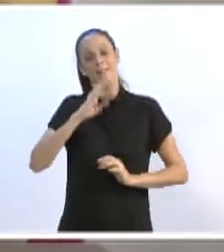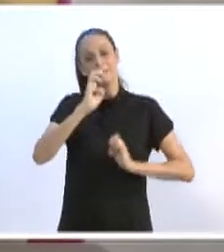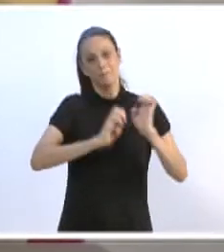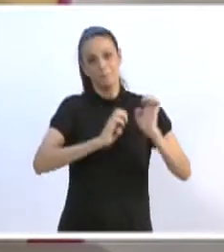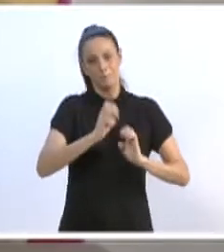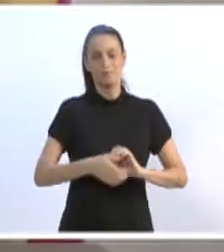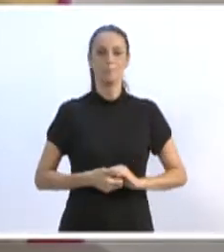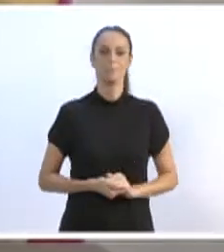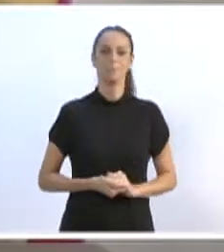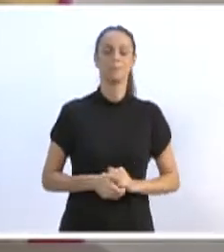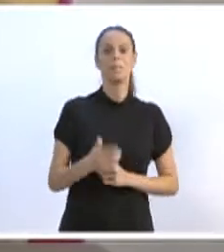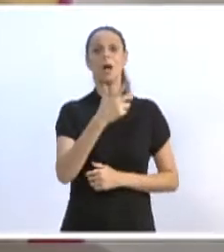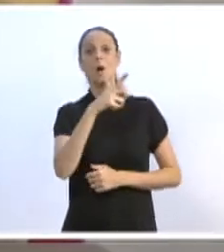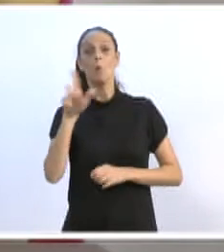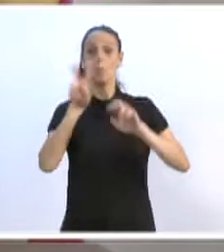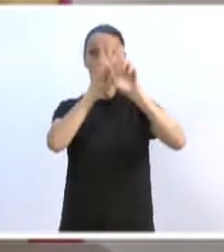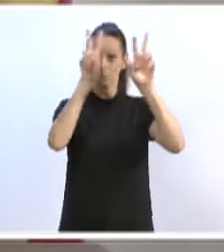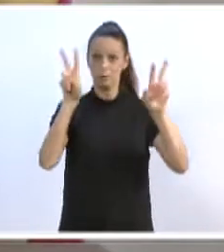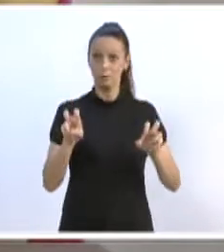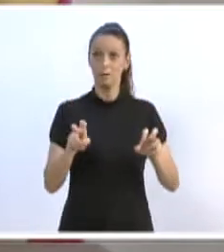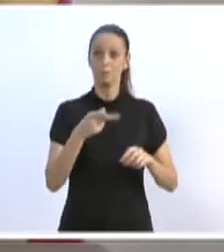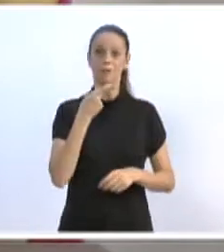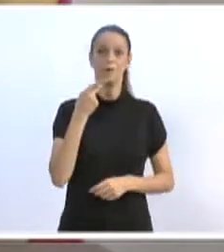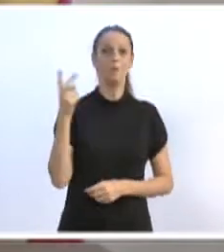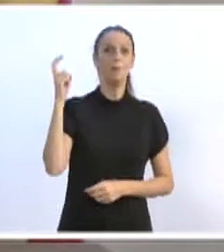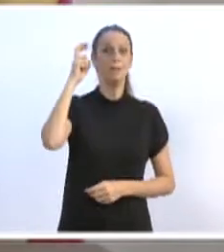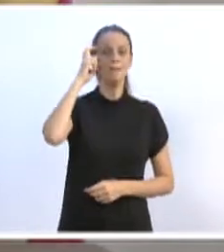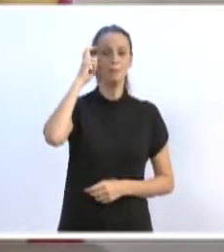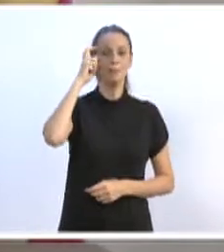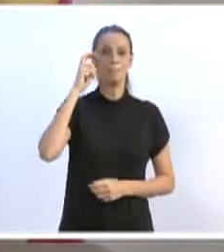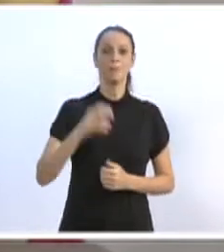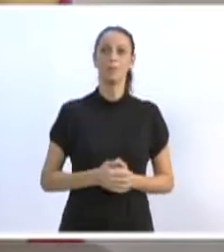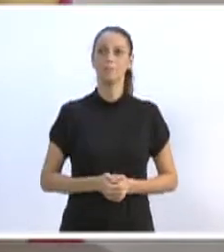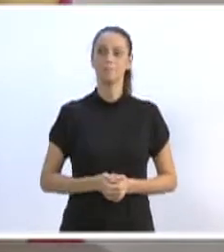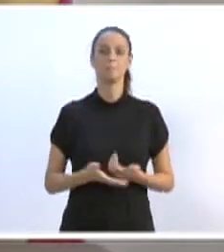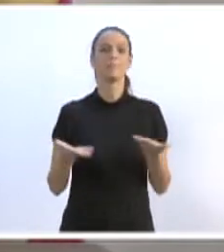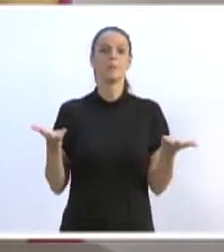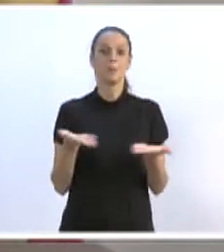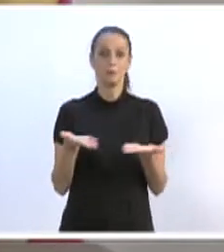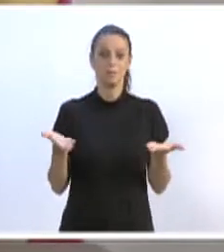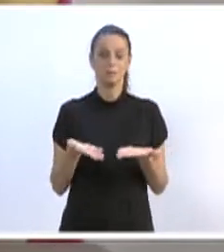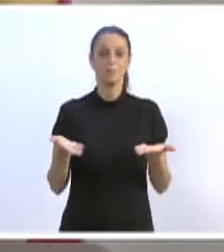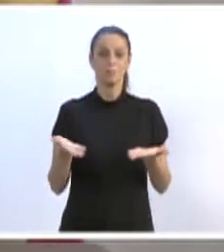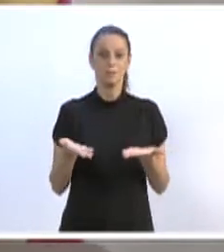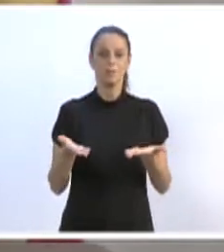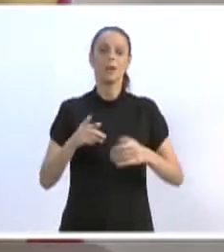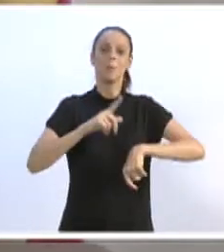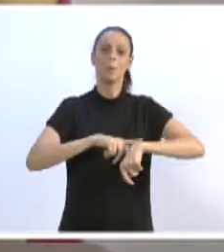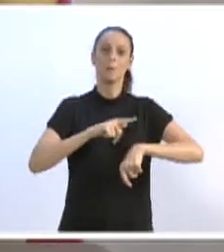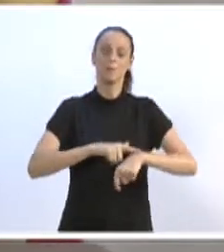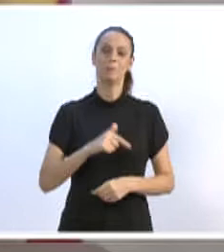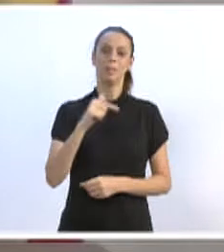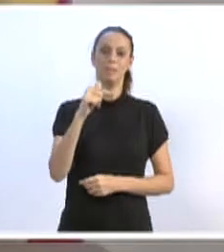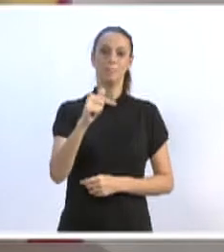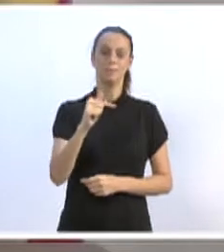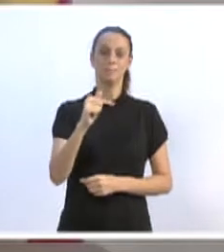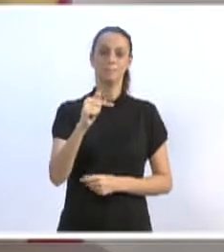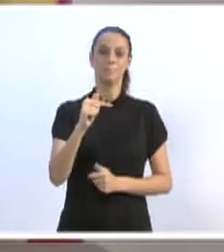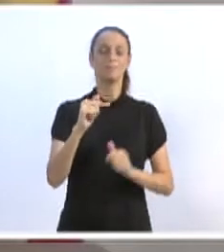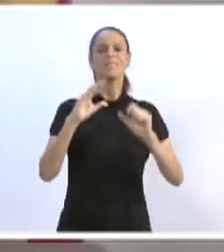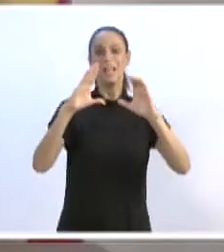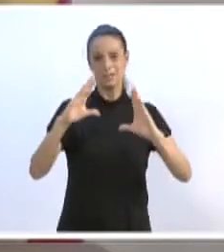de Blumenau. Seu Avelino atualmente é presidente da CIB e presta também um grande serviço à sociedade